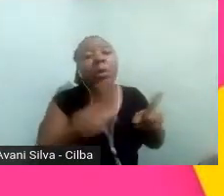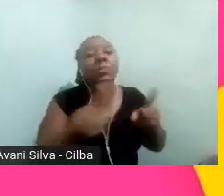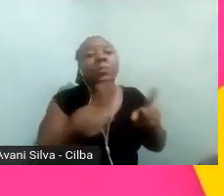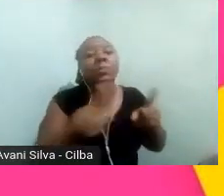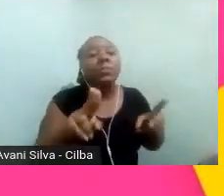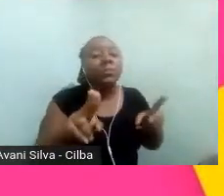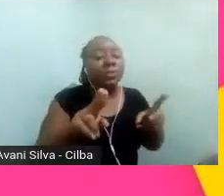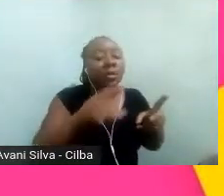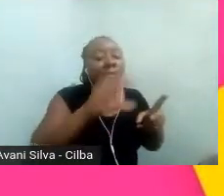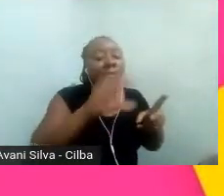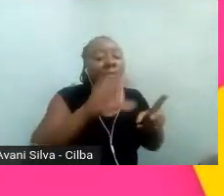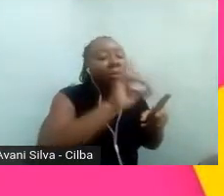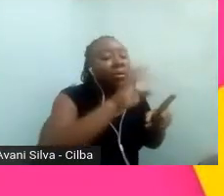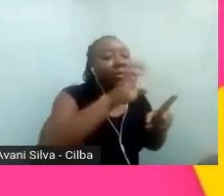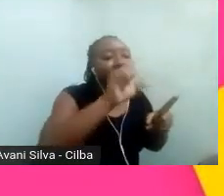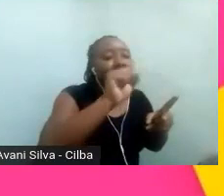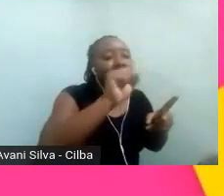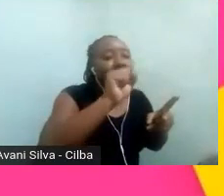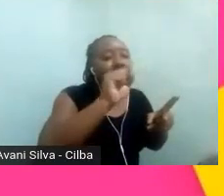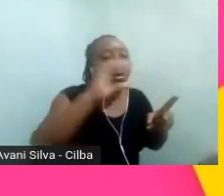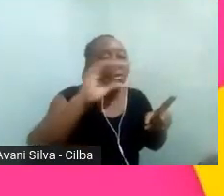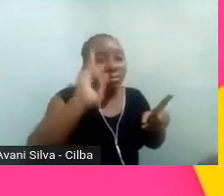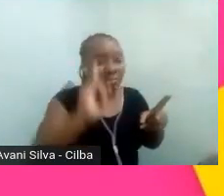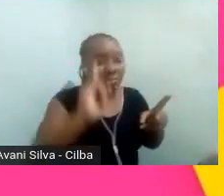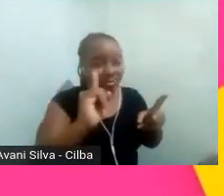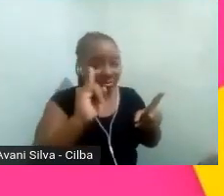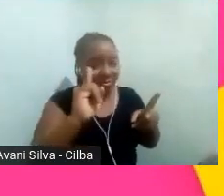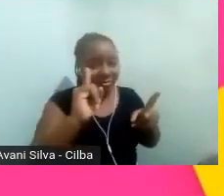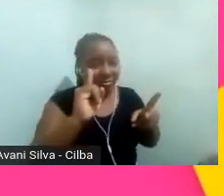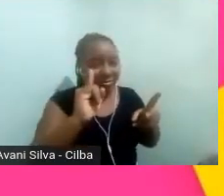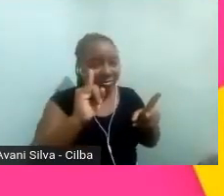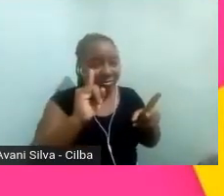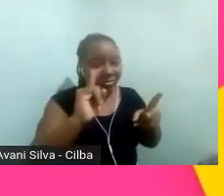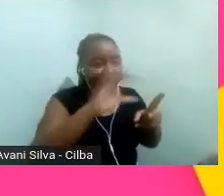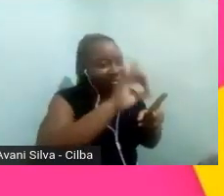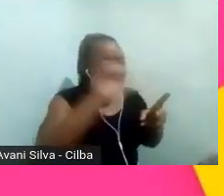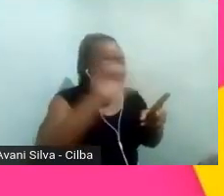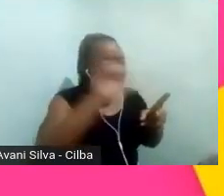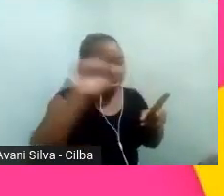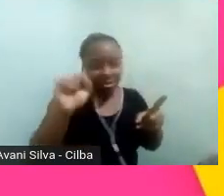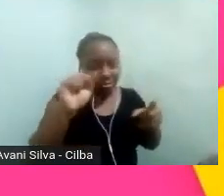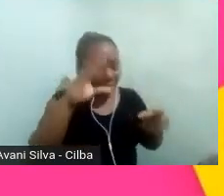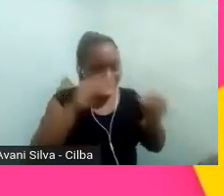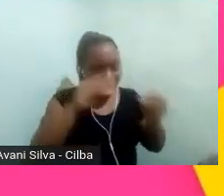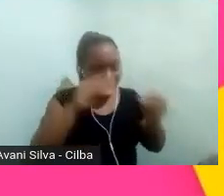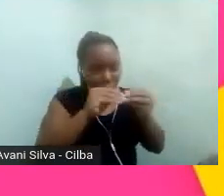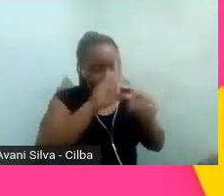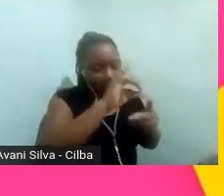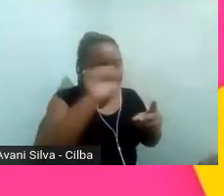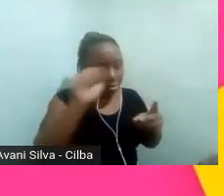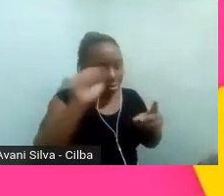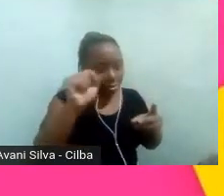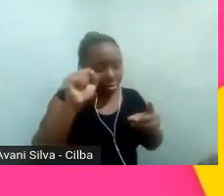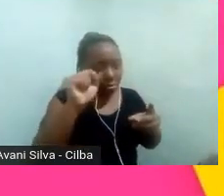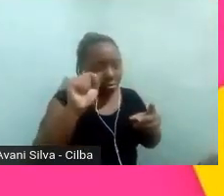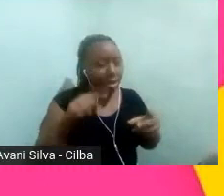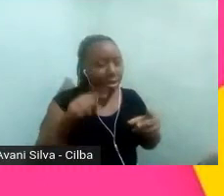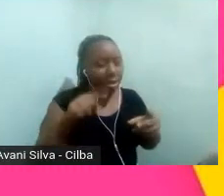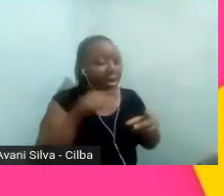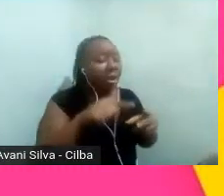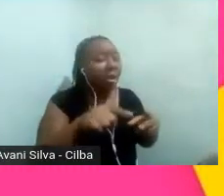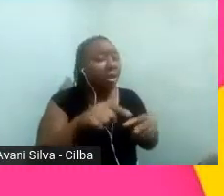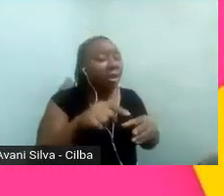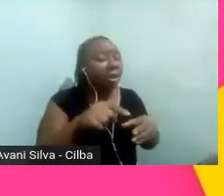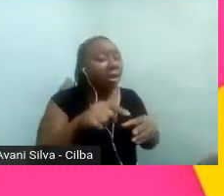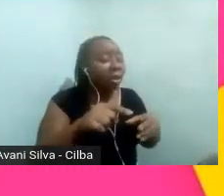desce. Aí eu vou abreviar, vou colocar só DES. E o endereço do DS não é no 13,